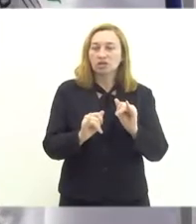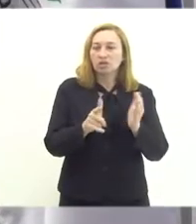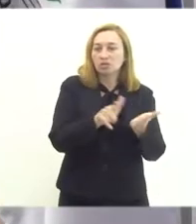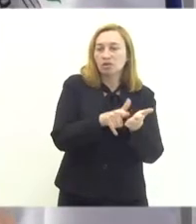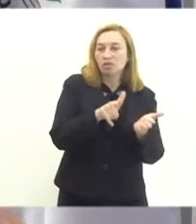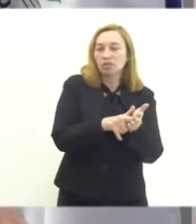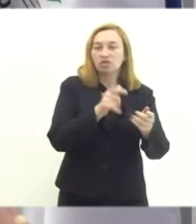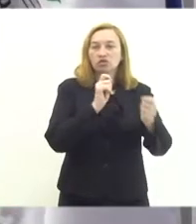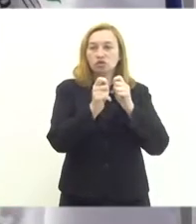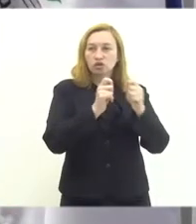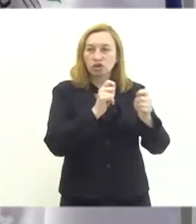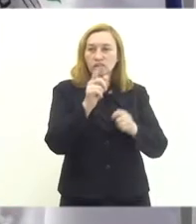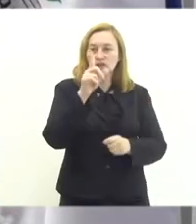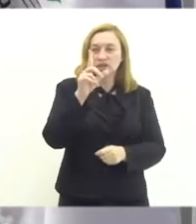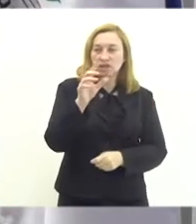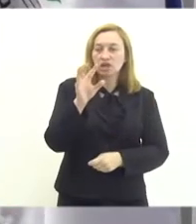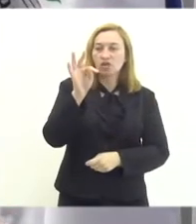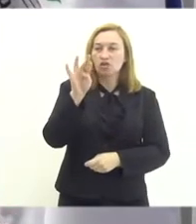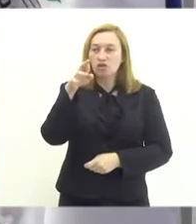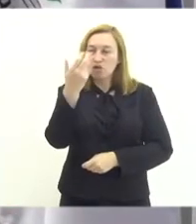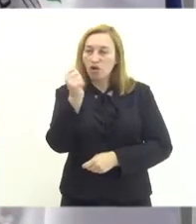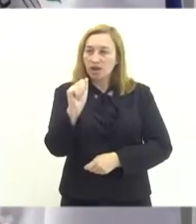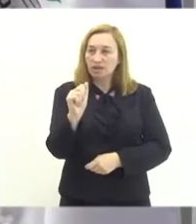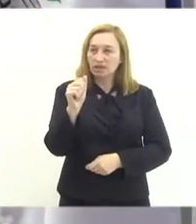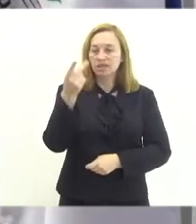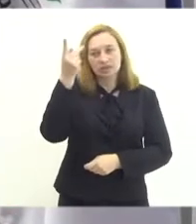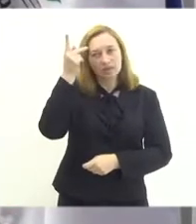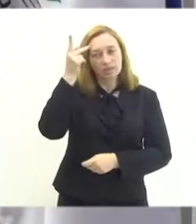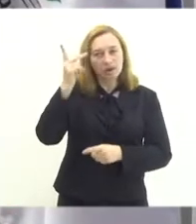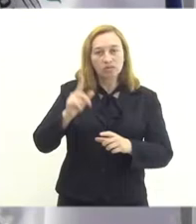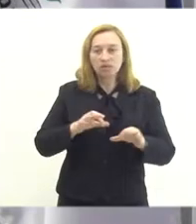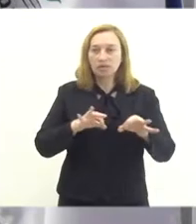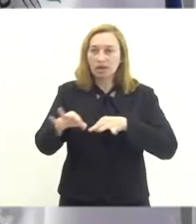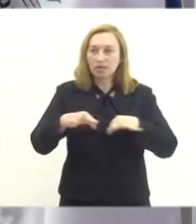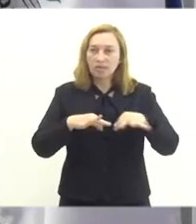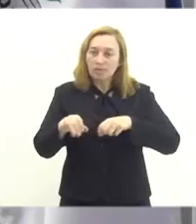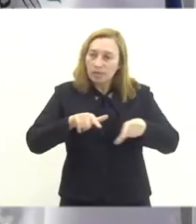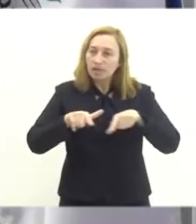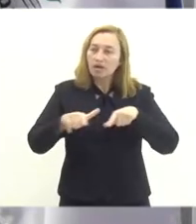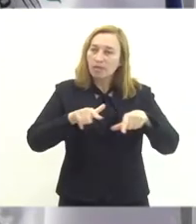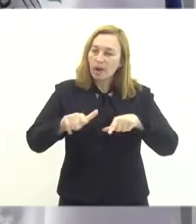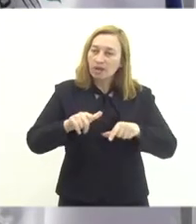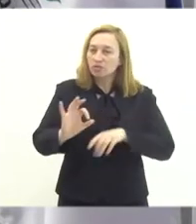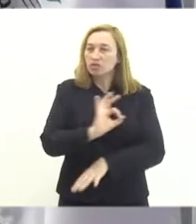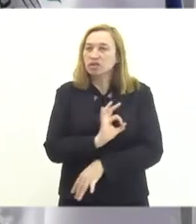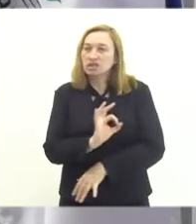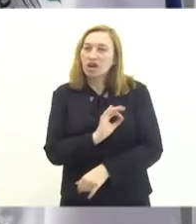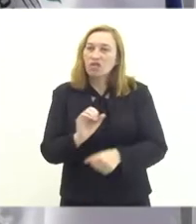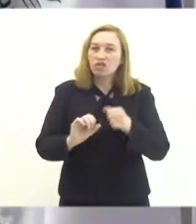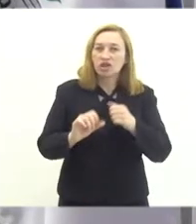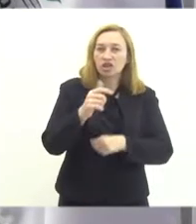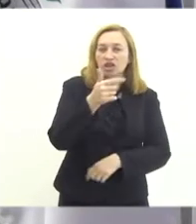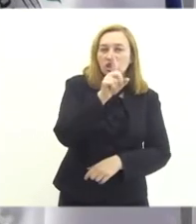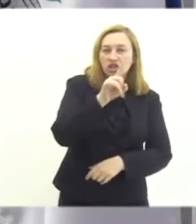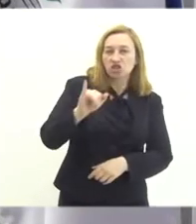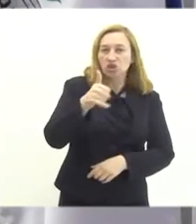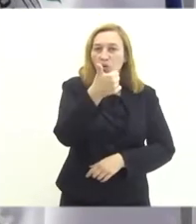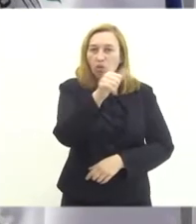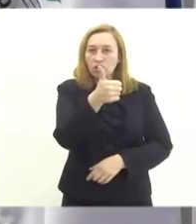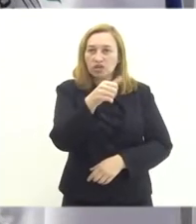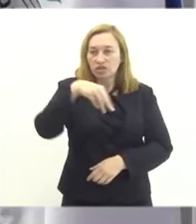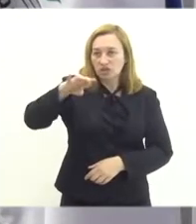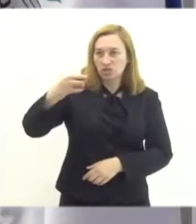uma das operações policial uma das operação policial uma operação policial realizada no dia onze de